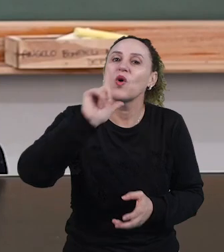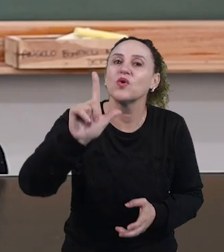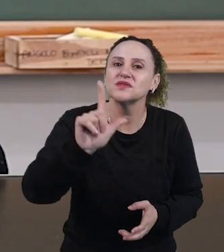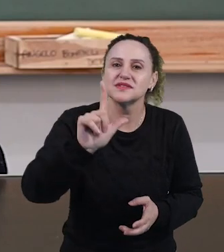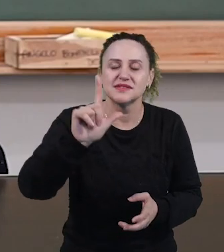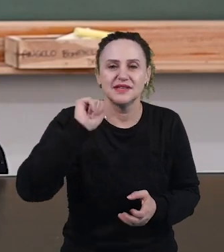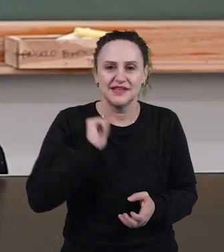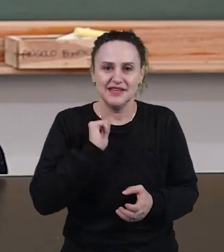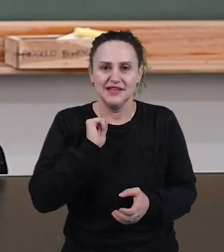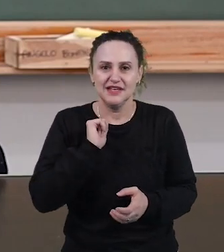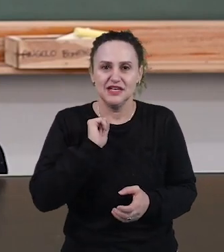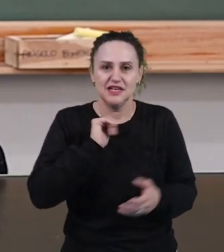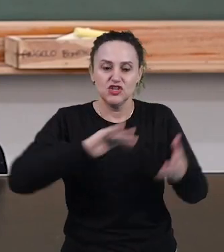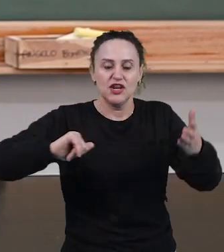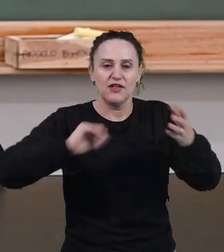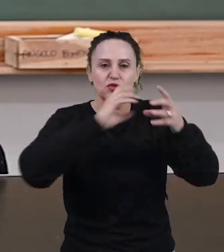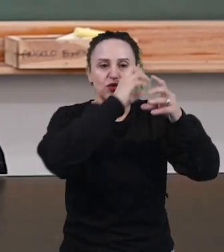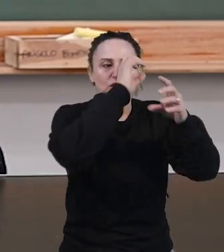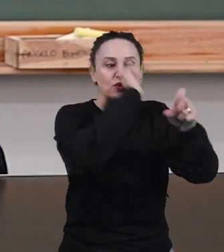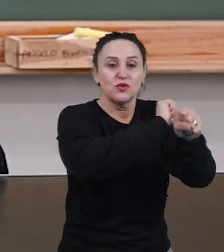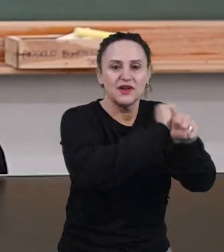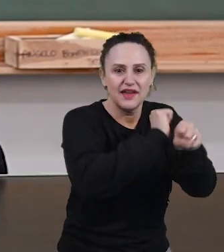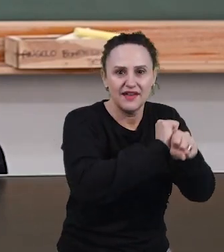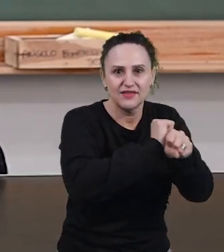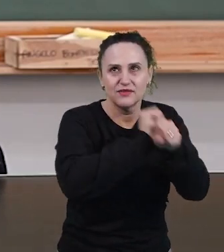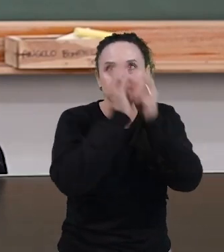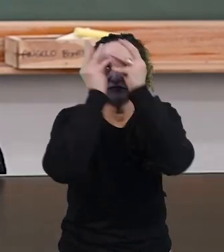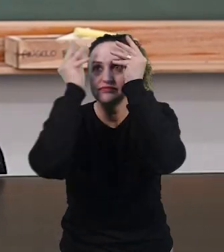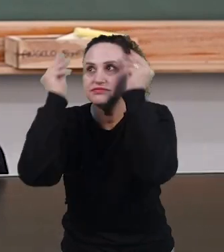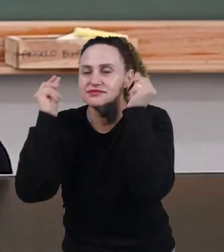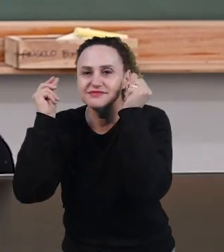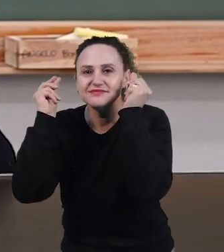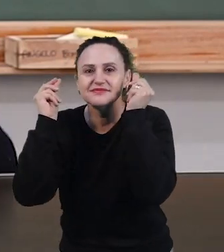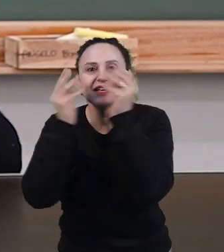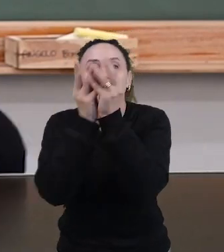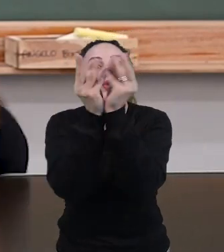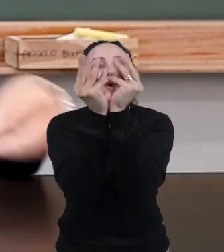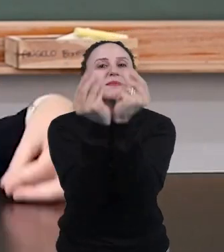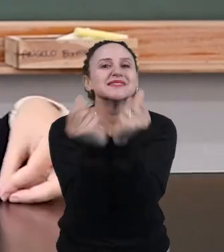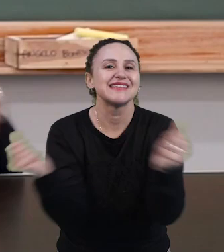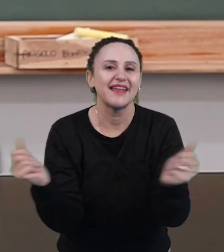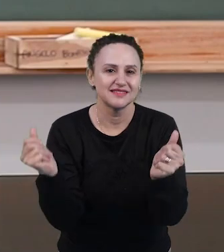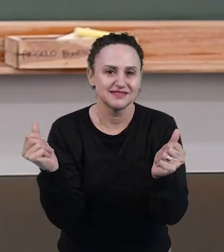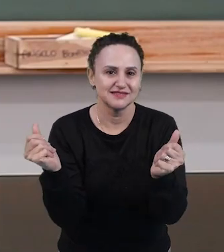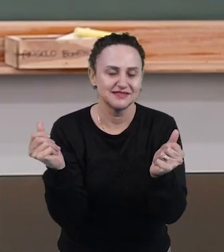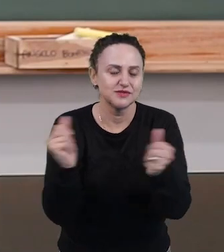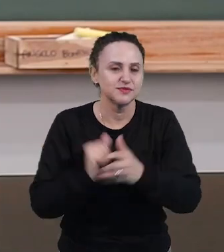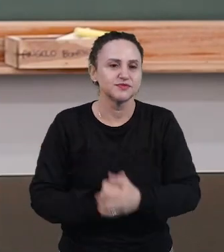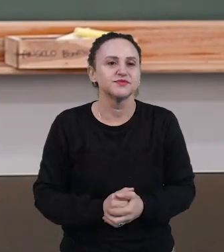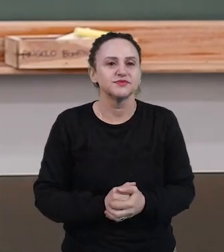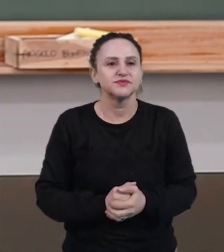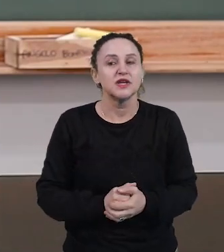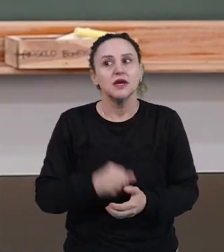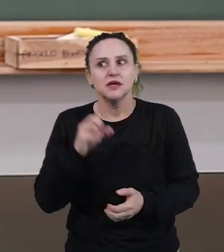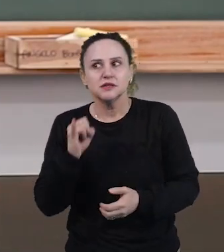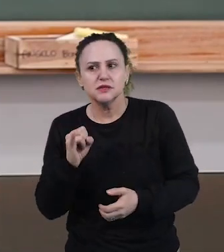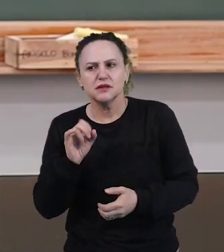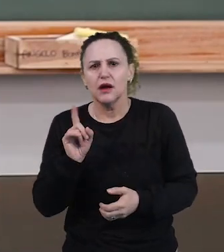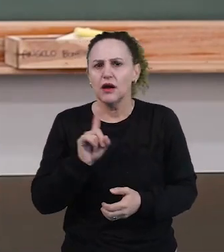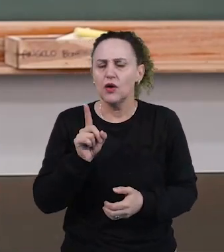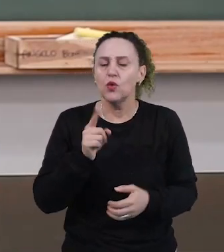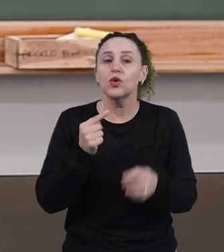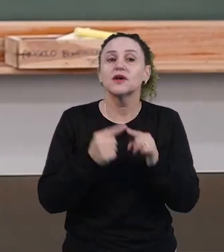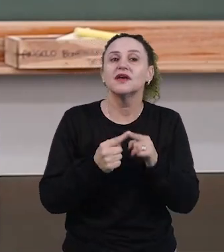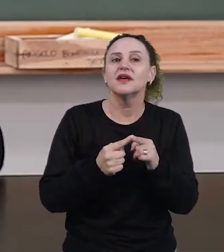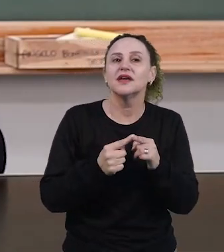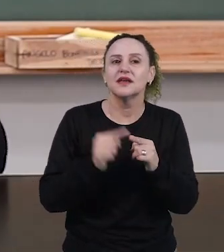desse tipo de aprendizado, né? E se não tiver, a gente tem que entender o que nesse processo não ocorreu, né? Às vezes eu vou